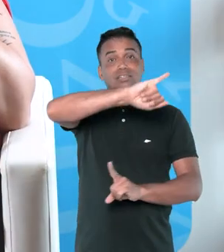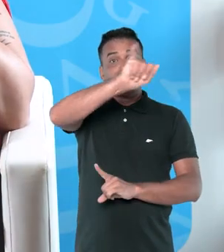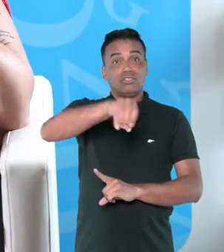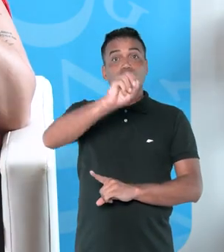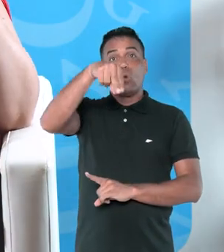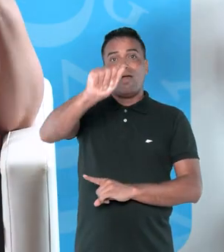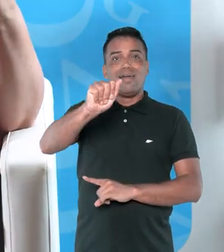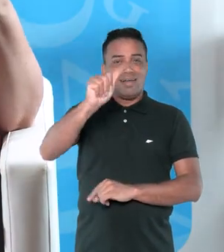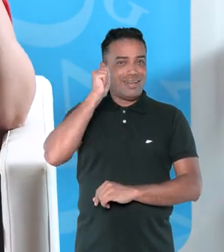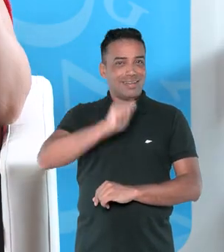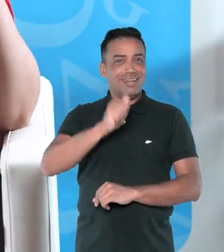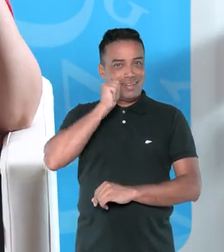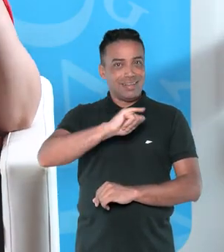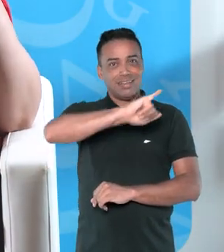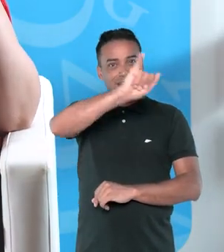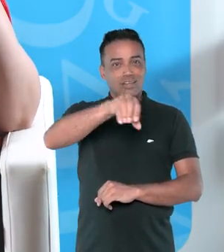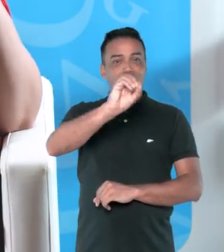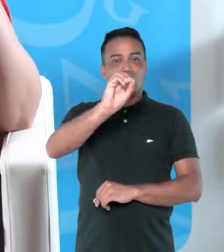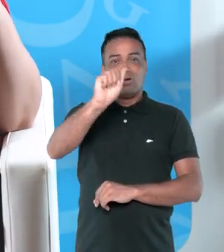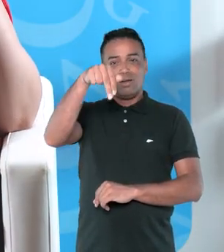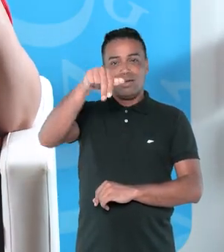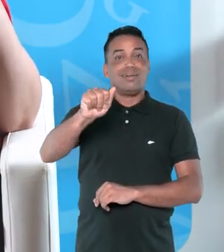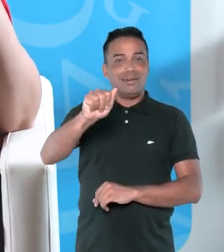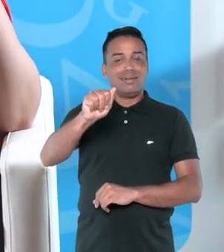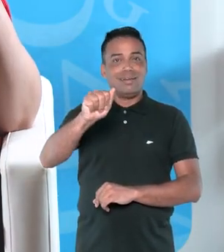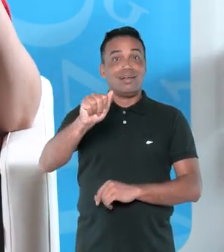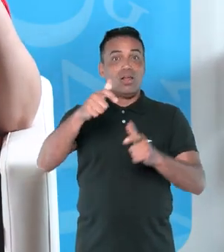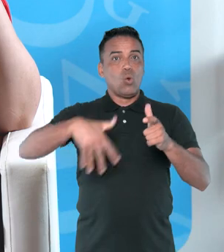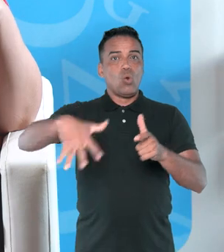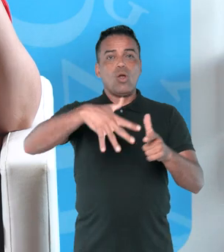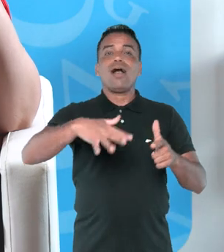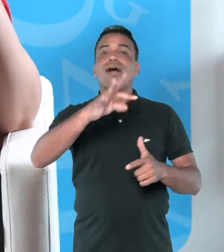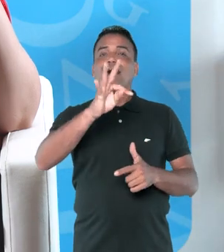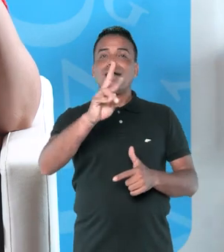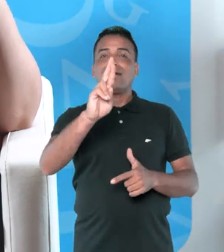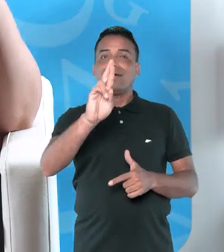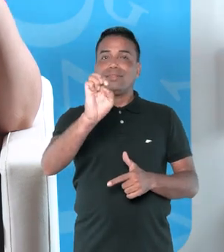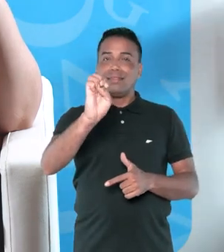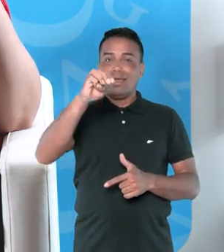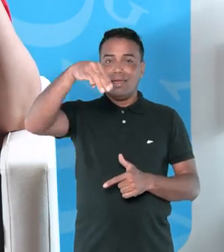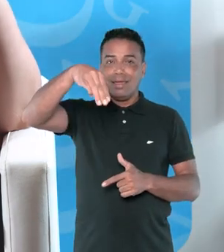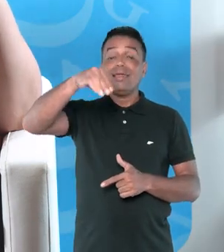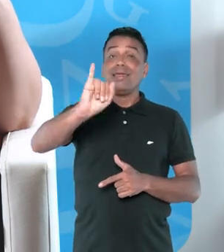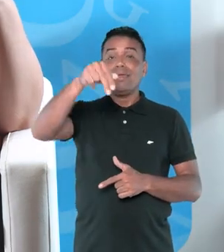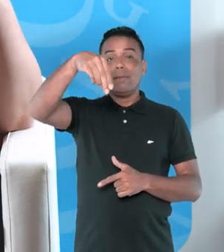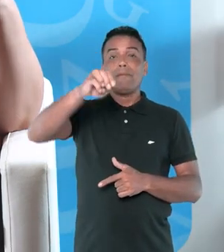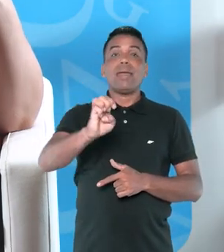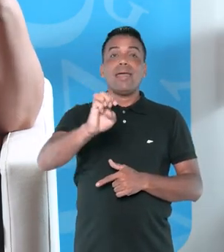Camelo. A Almofala é território Tremembé, né, do povo Tremembé, e que era um